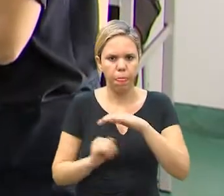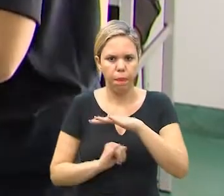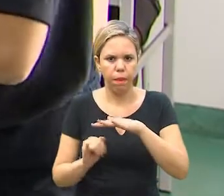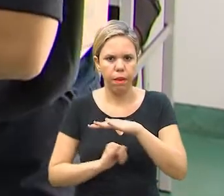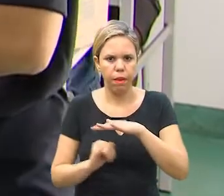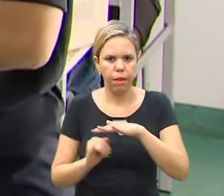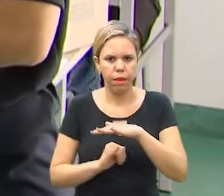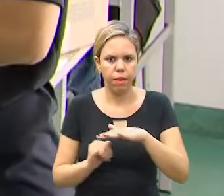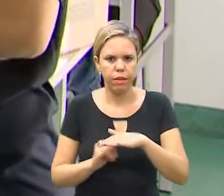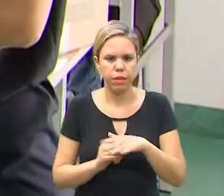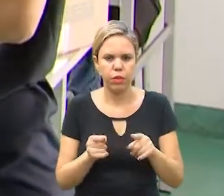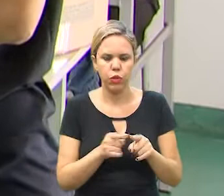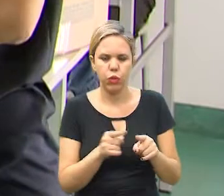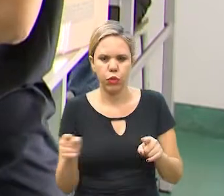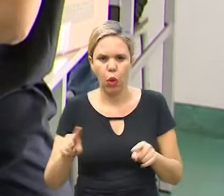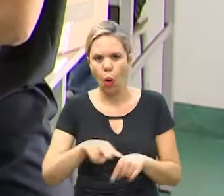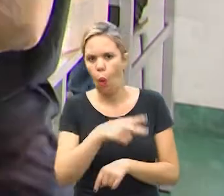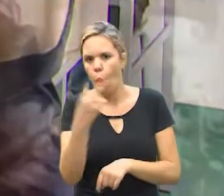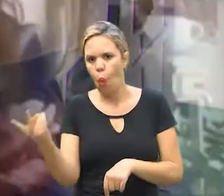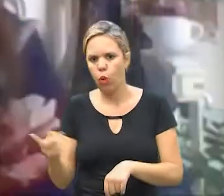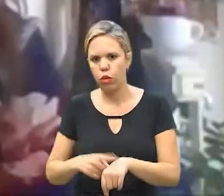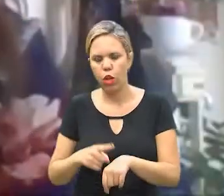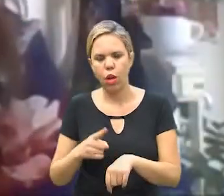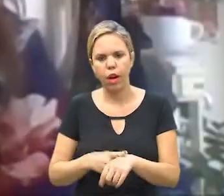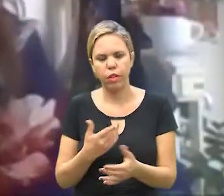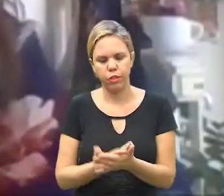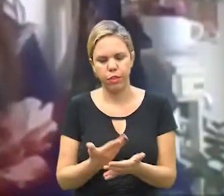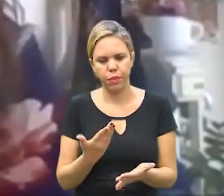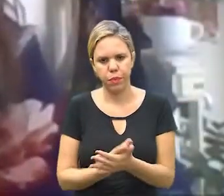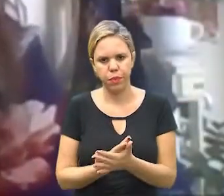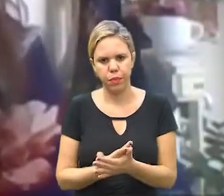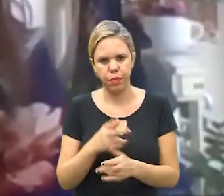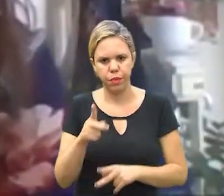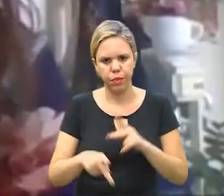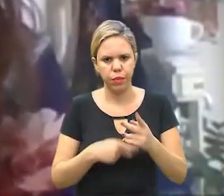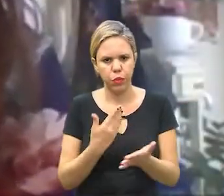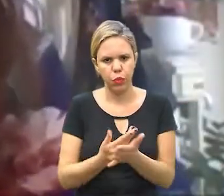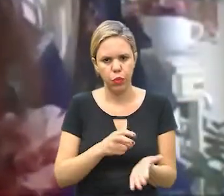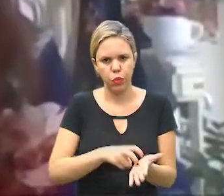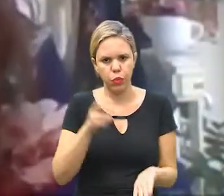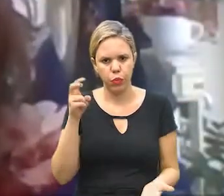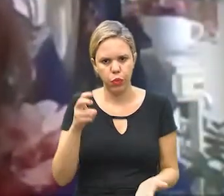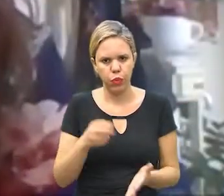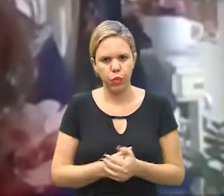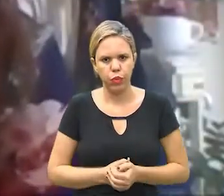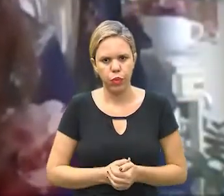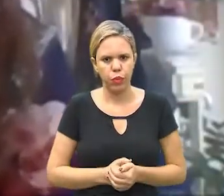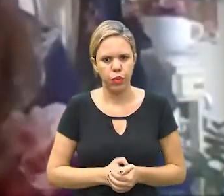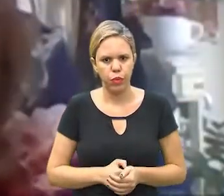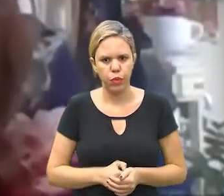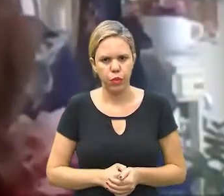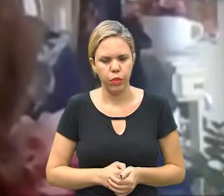instituição no período extra classe, ou seja, os que estudam de manhã,